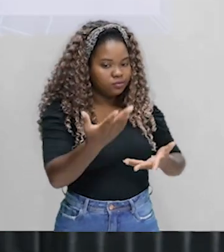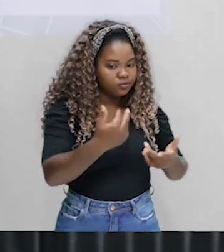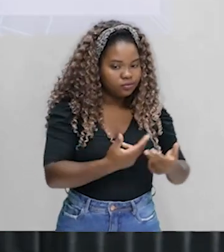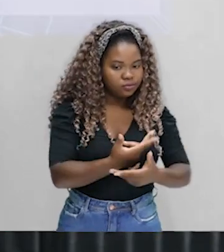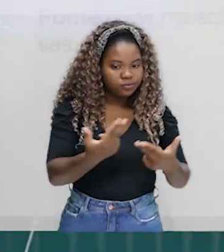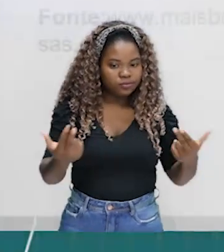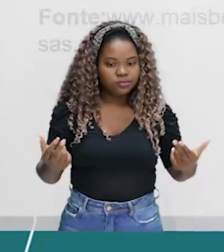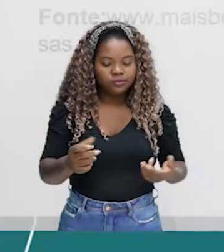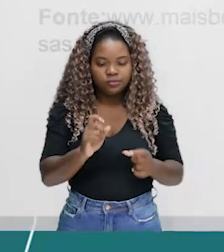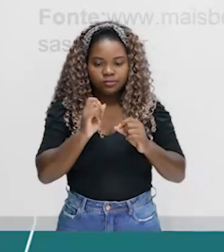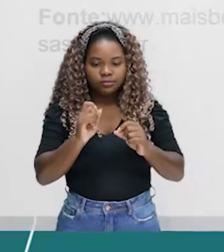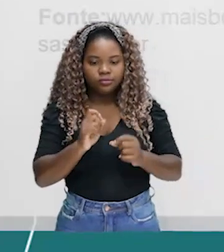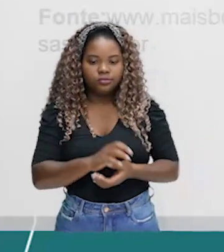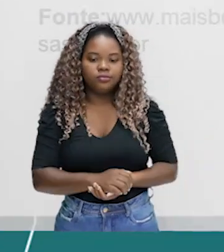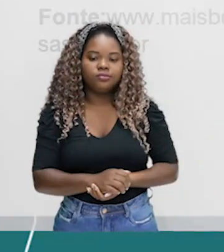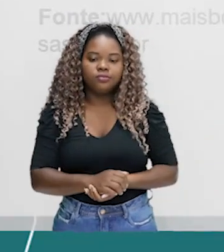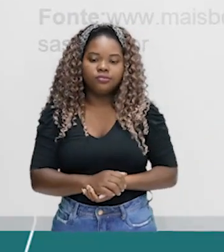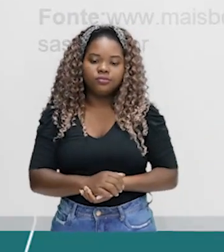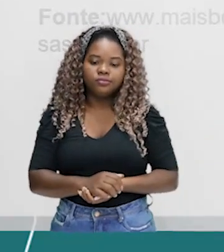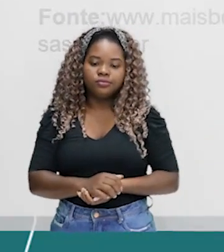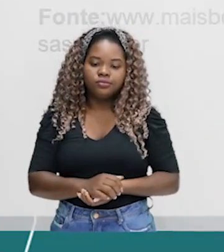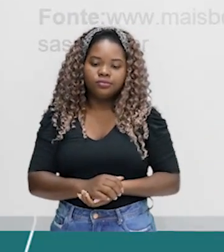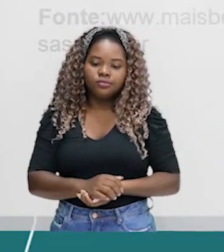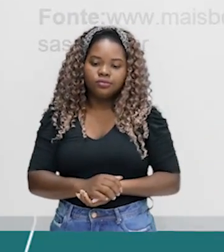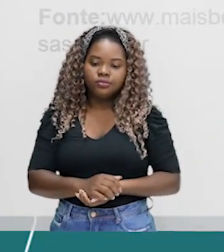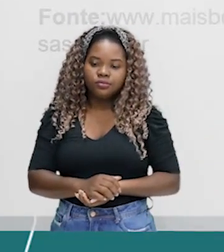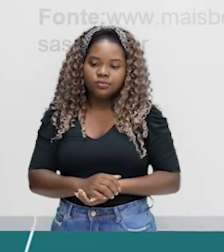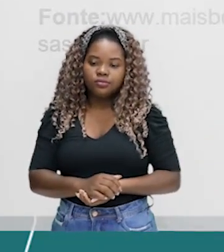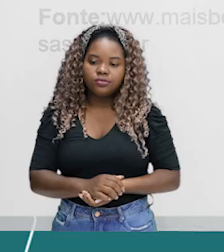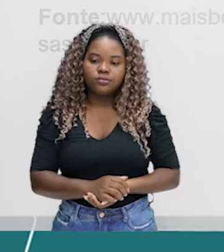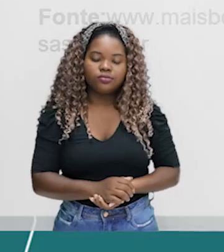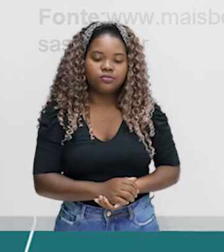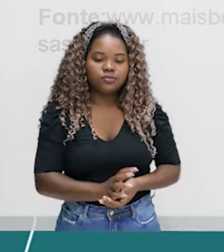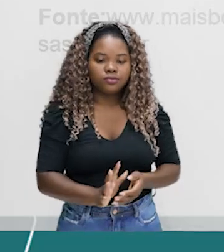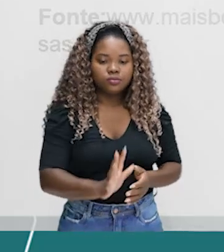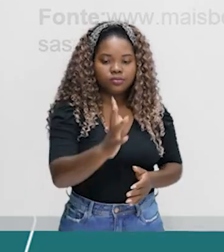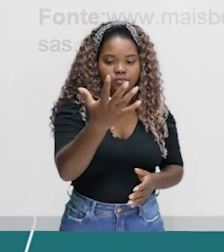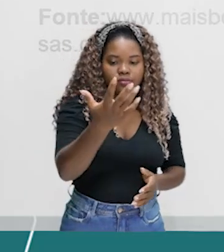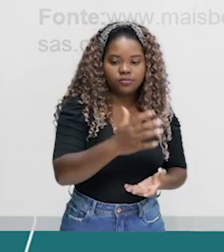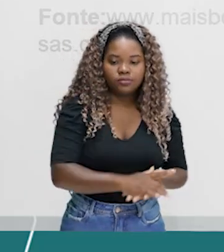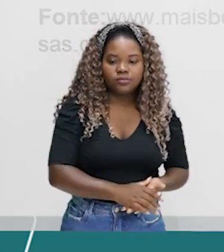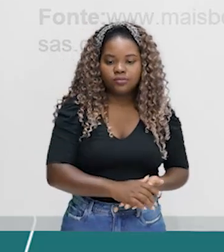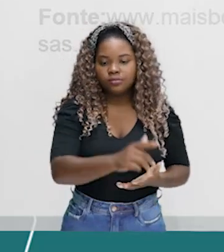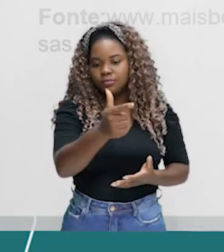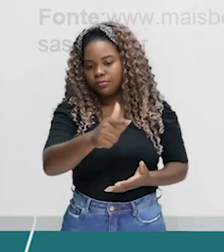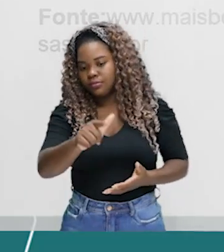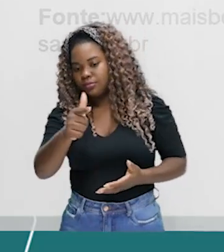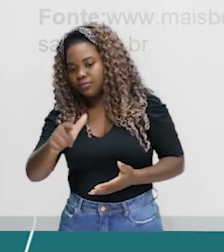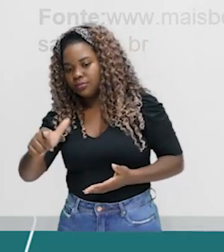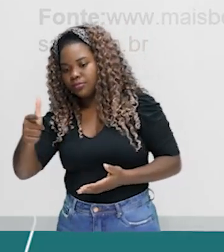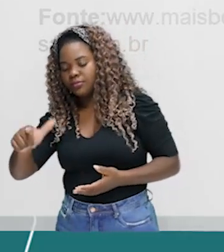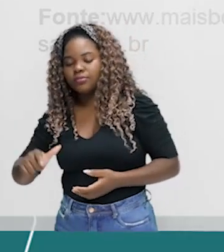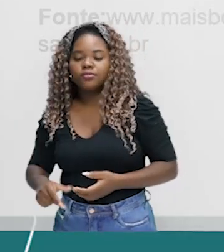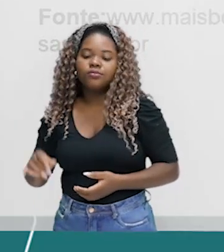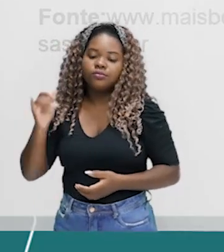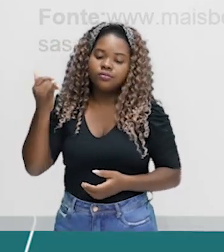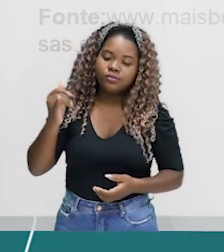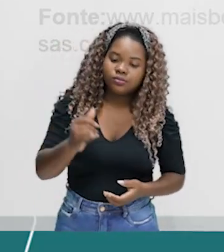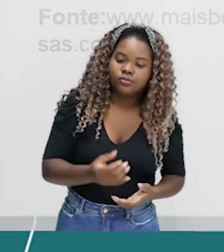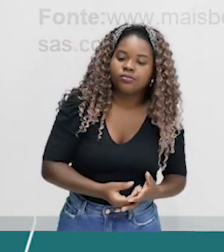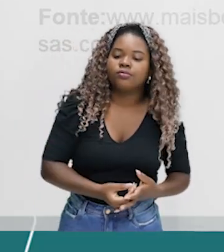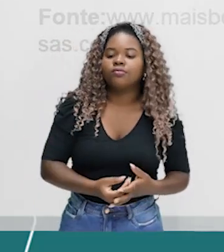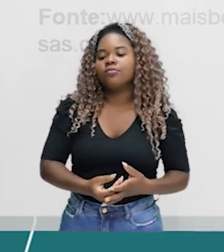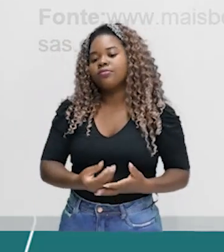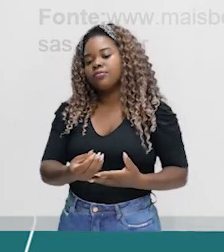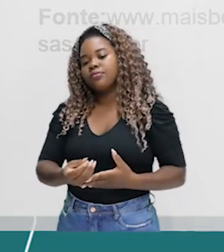verdade um fluxo contínuo de energia, onde a energia que é vinda do Sol